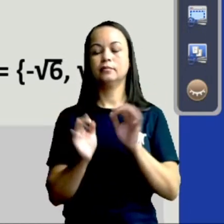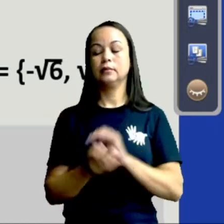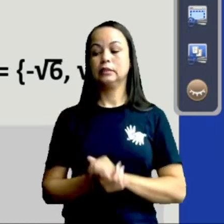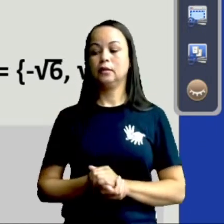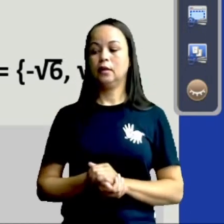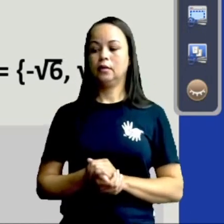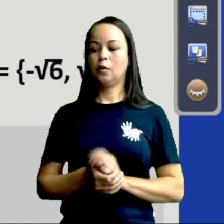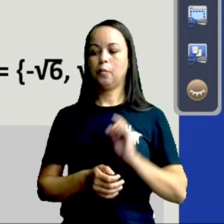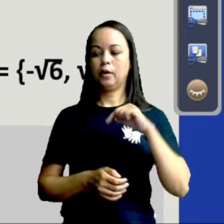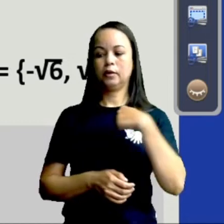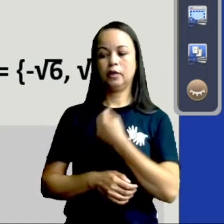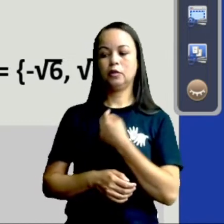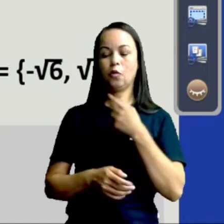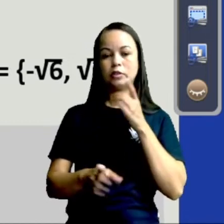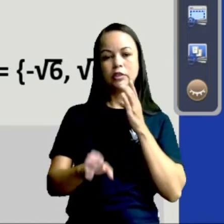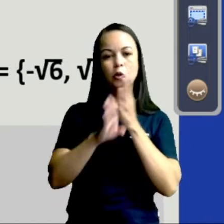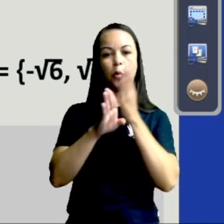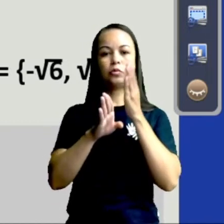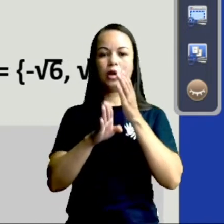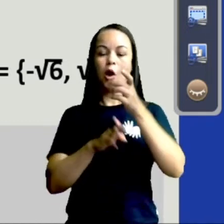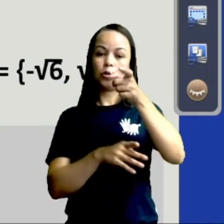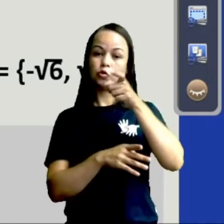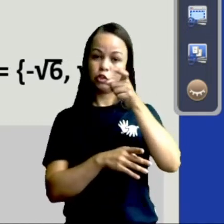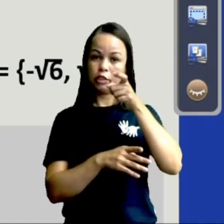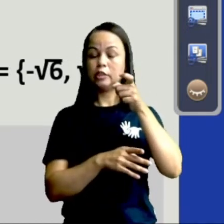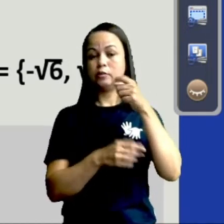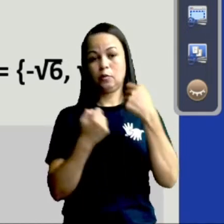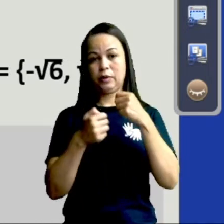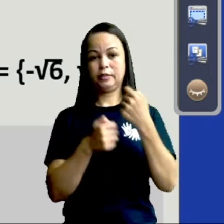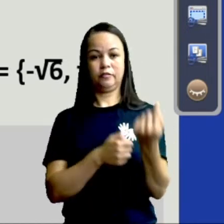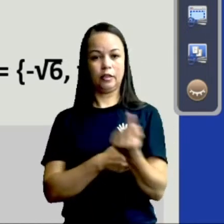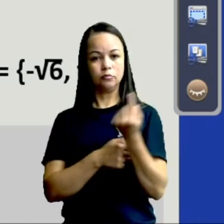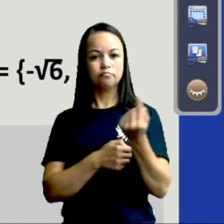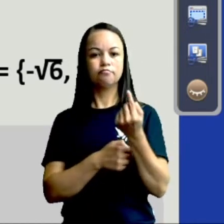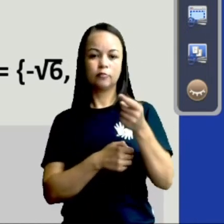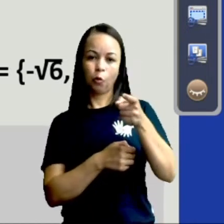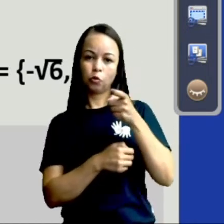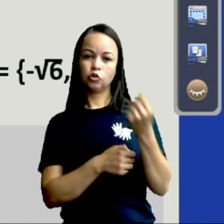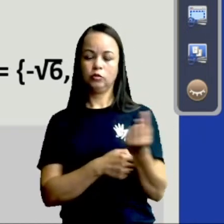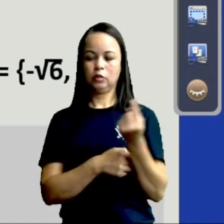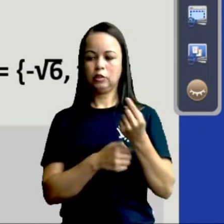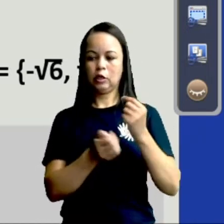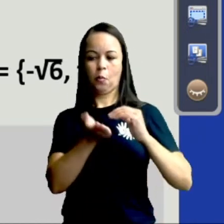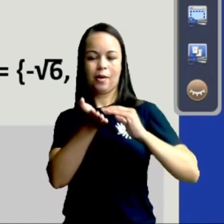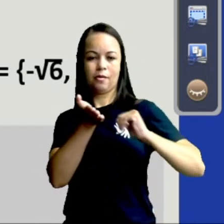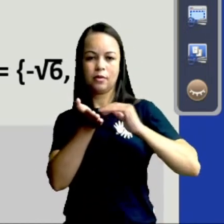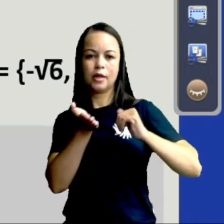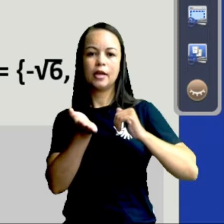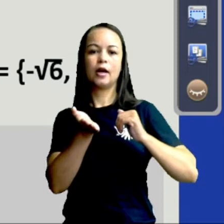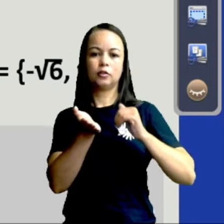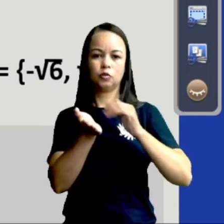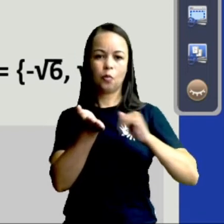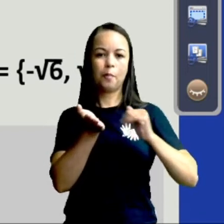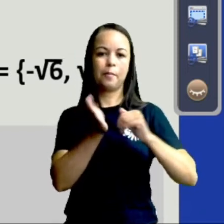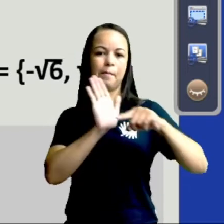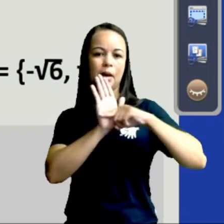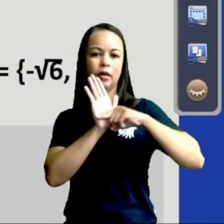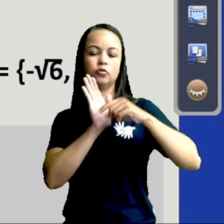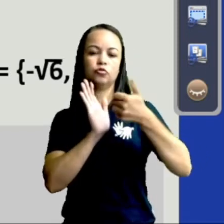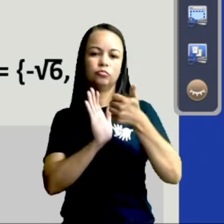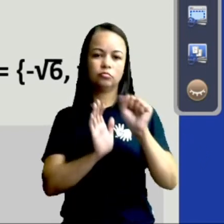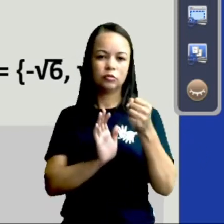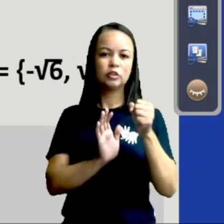gente resolver a equação e achar o x, a gente tem que deixar o x sozinho. Então, a gente começa tirando, eliminando esse menos